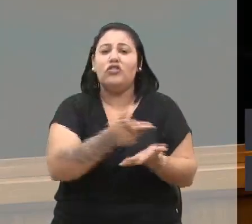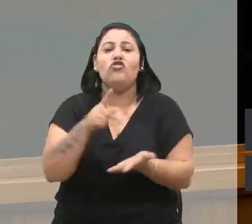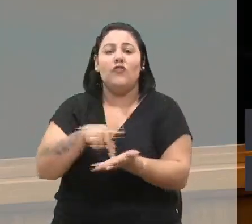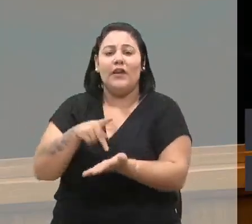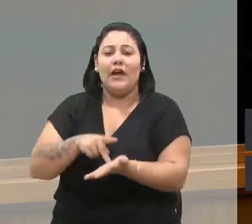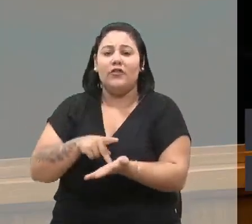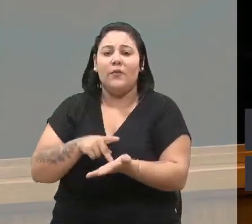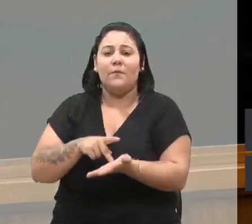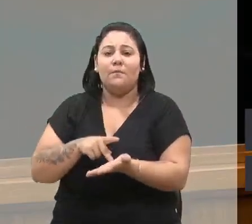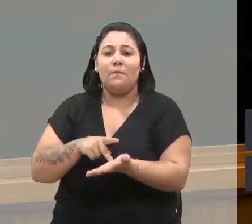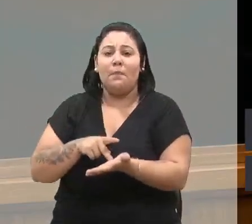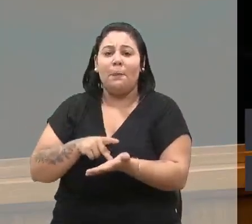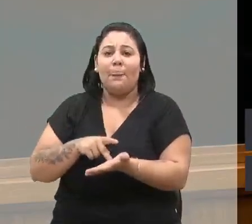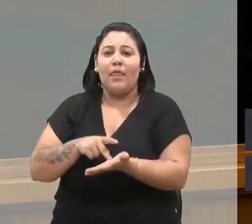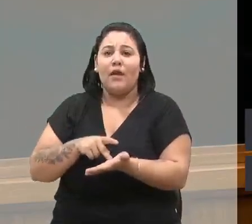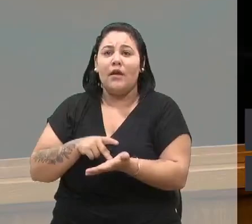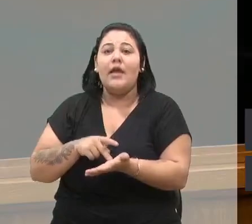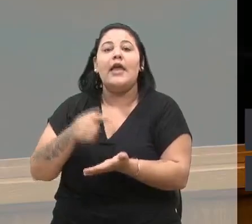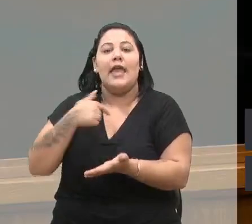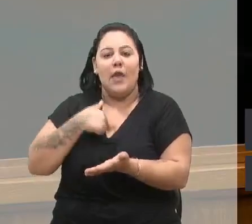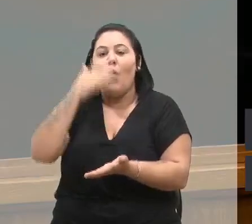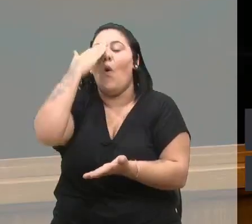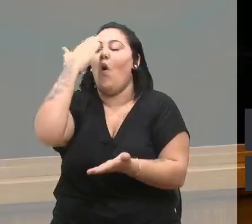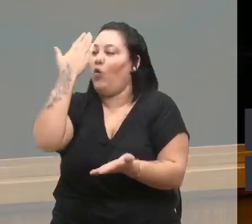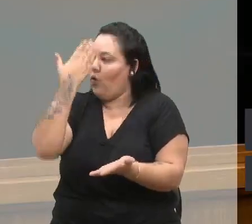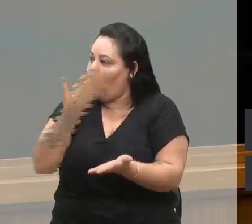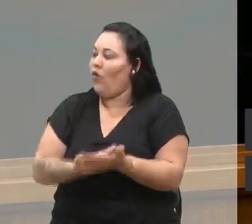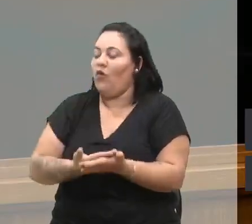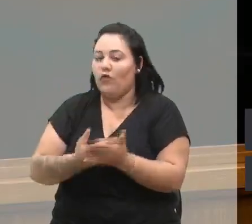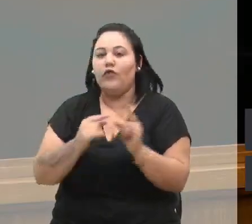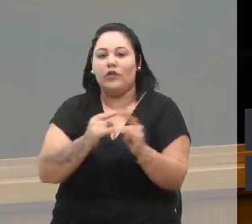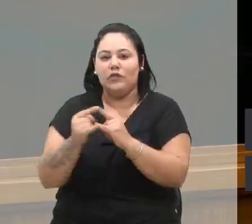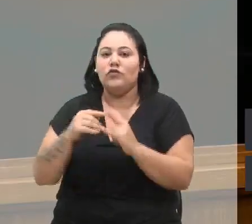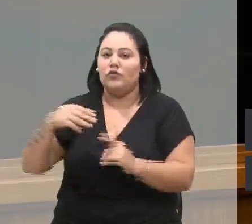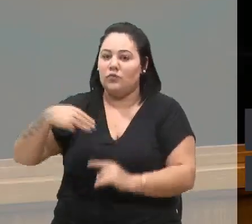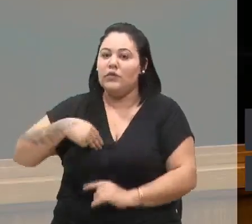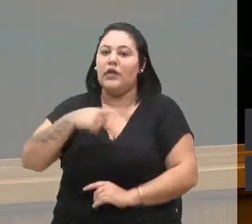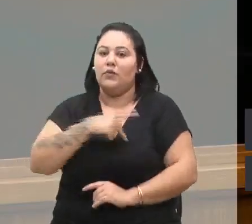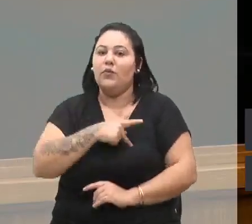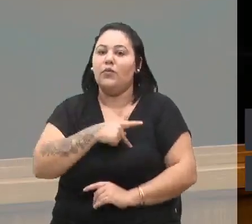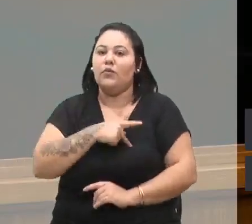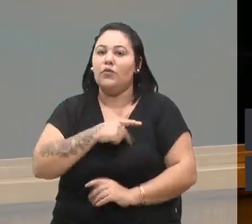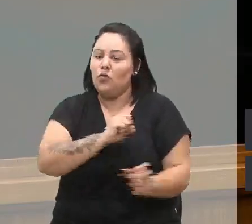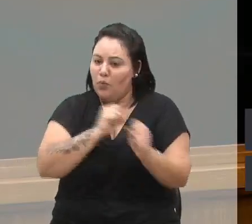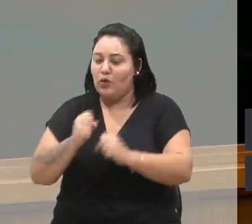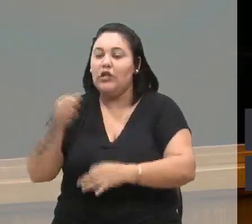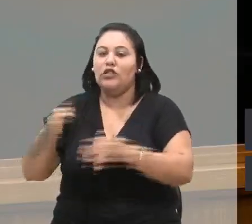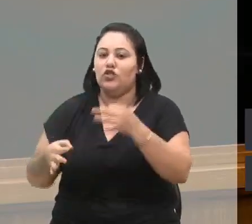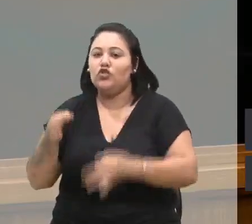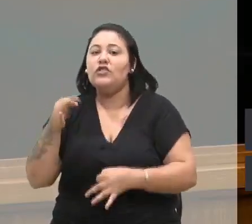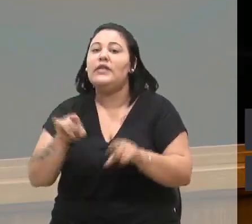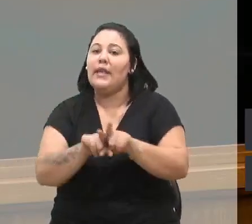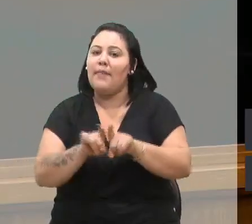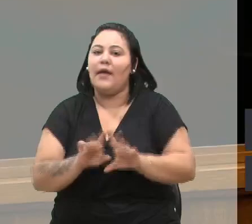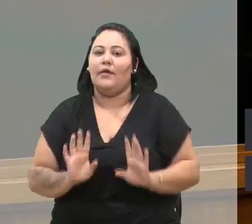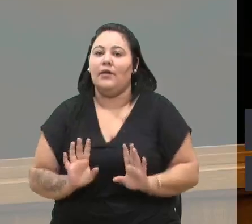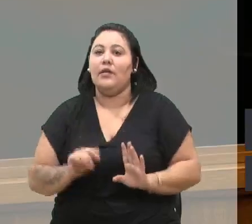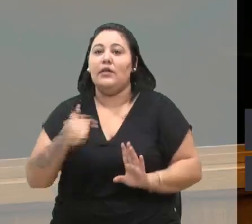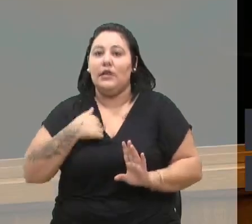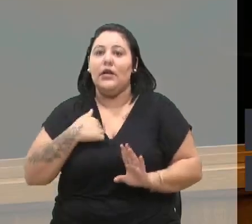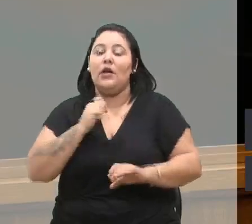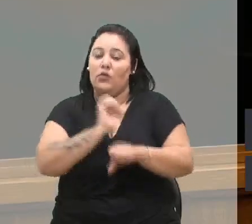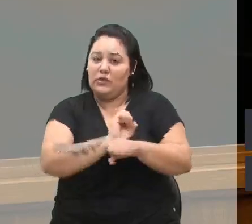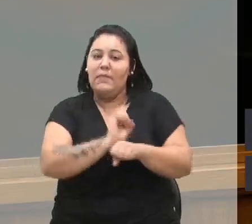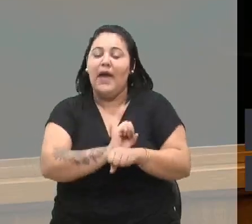nesta parte o Ministério, eu ainda confio nas instituições do Poder Judiciário. Então, eu espero que o Ministério